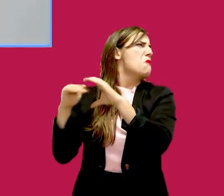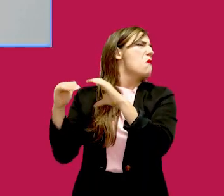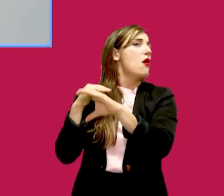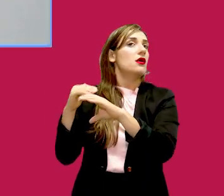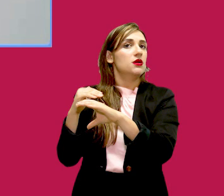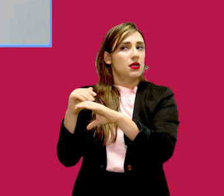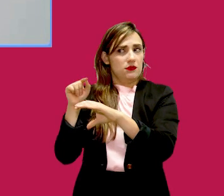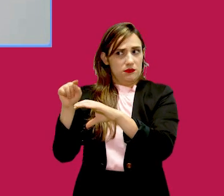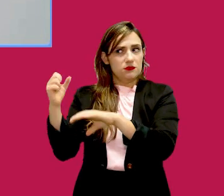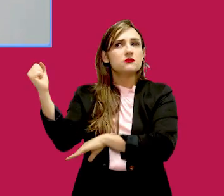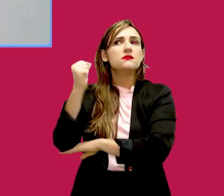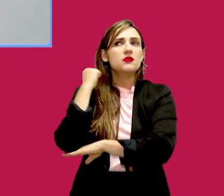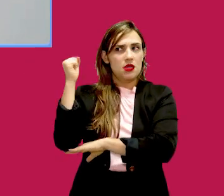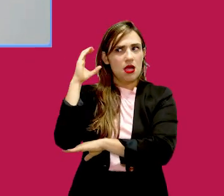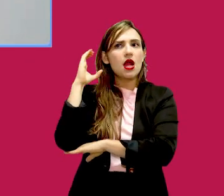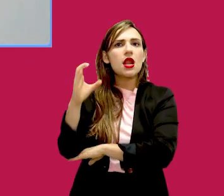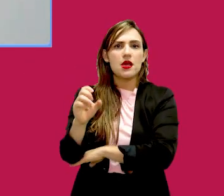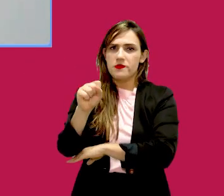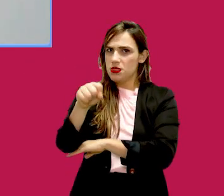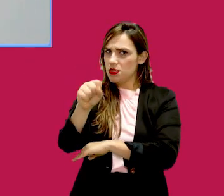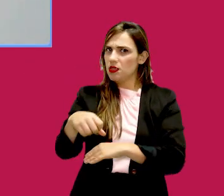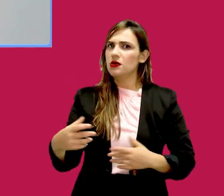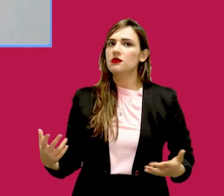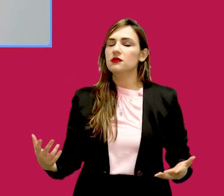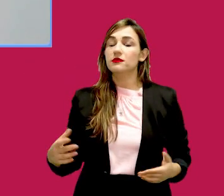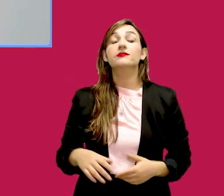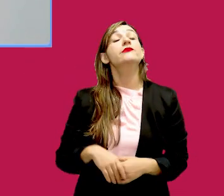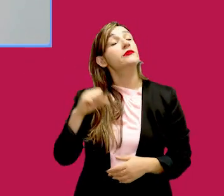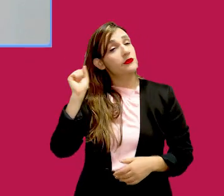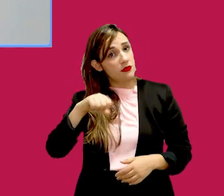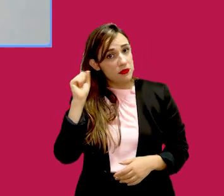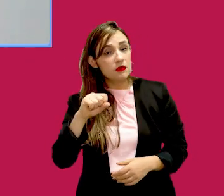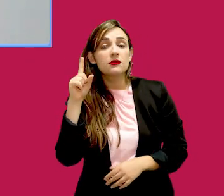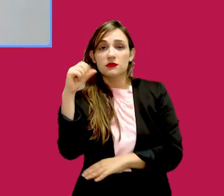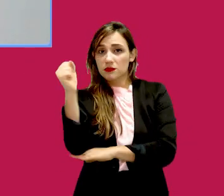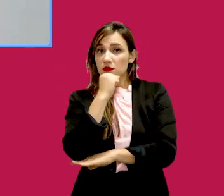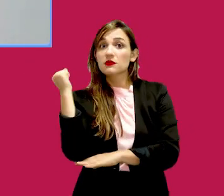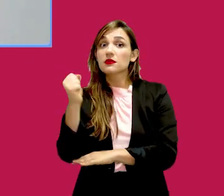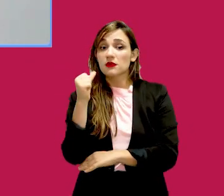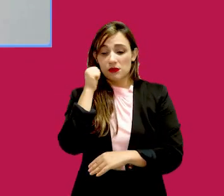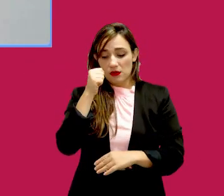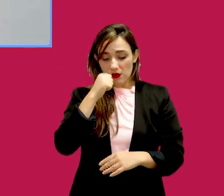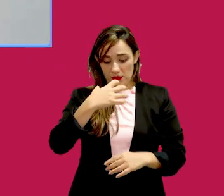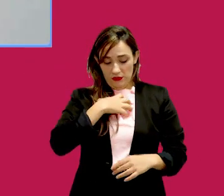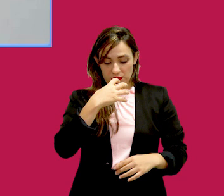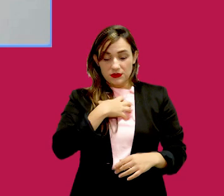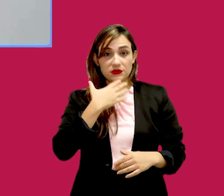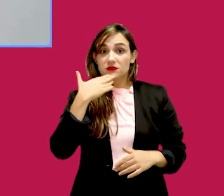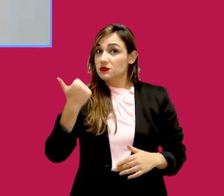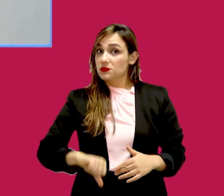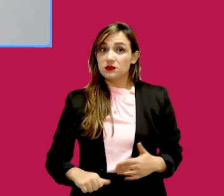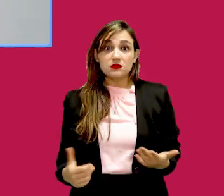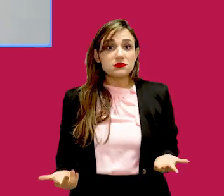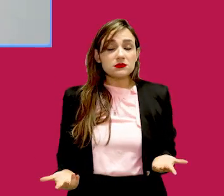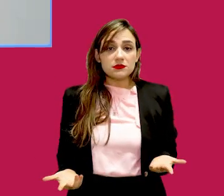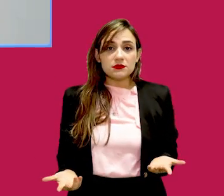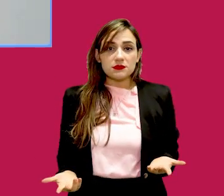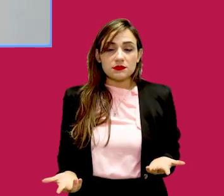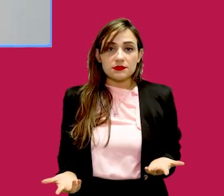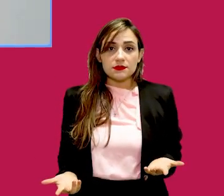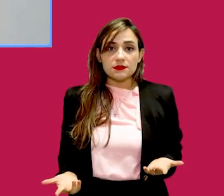está, são condutas graves, porque as consequências para a mulher são muito graves, né? Então a gente